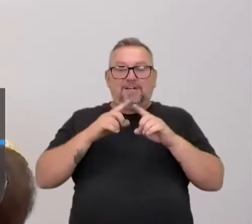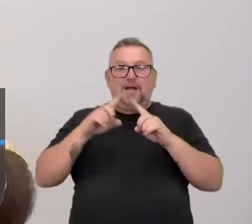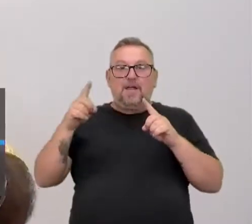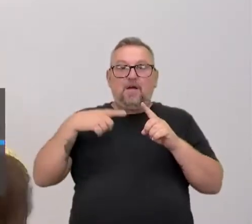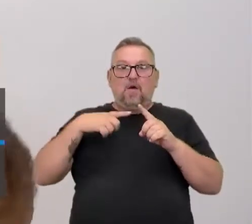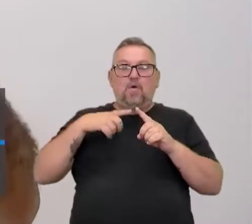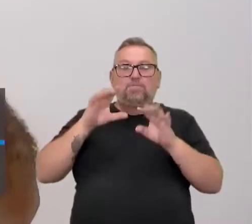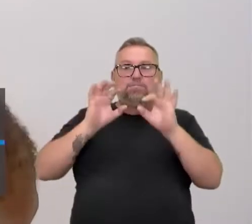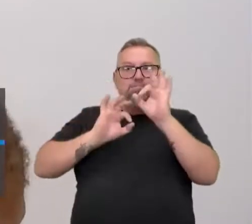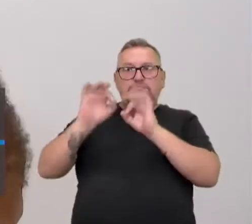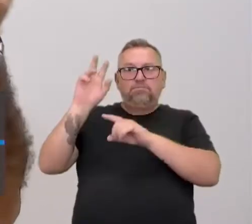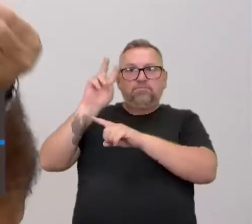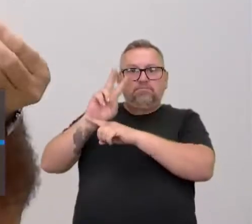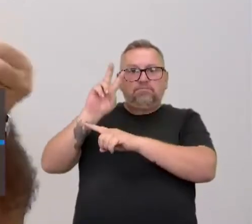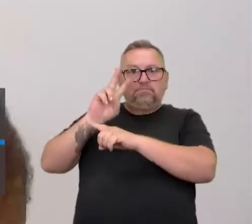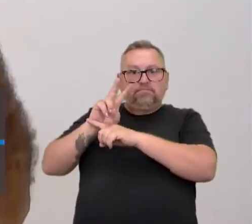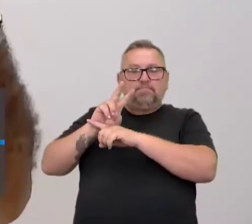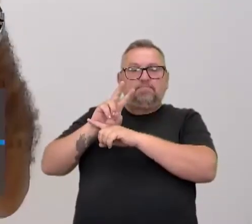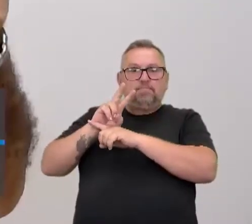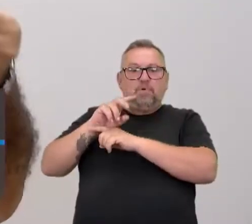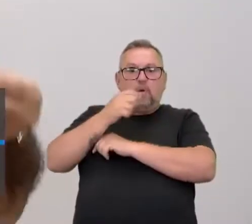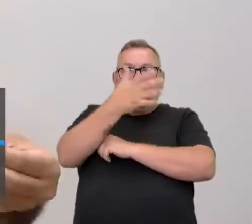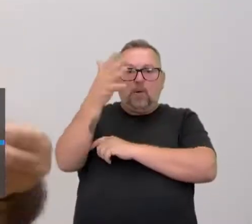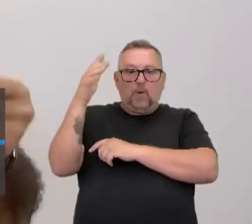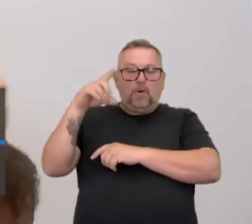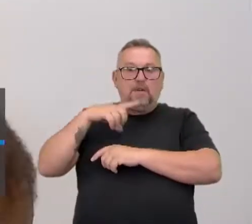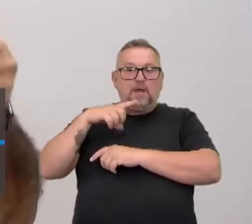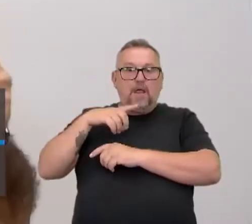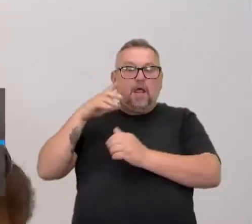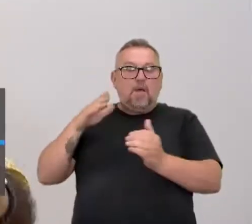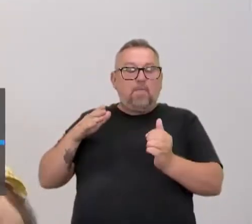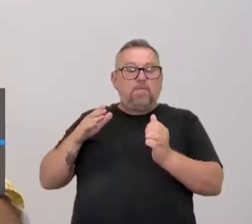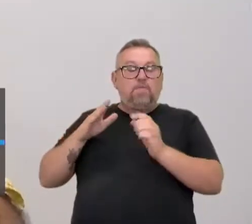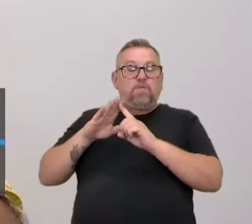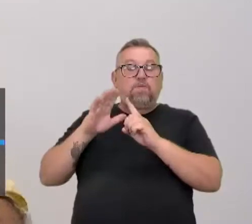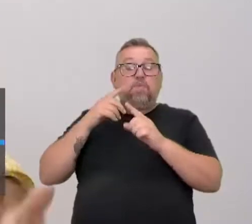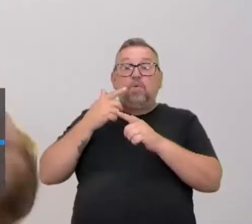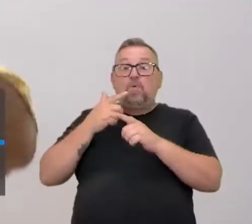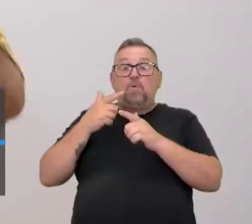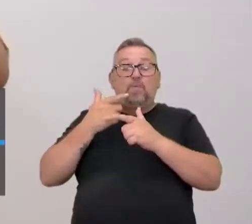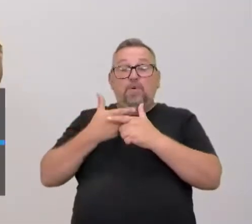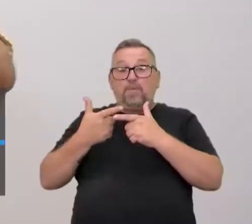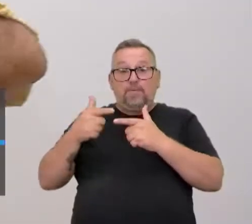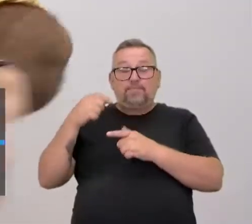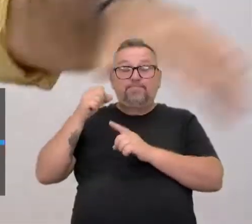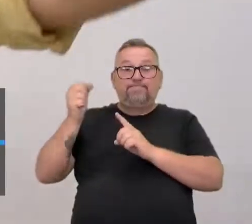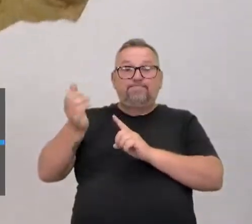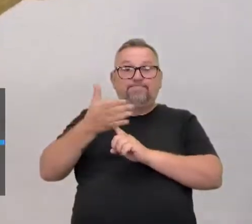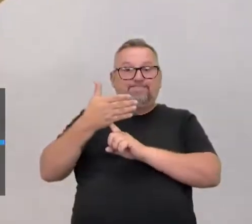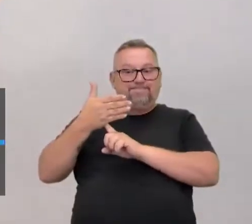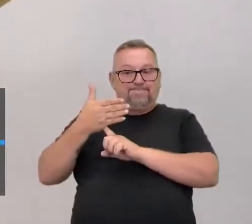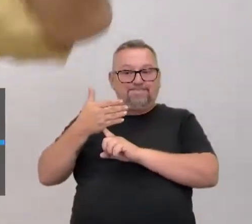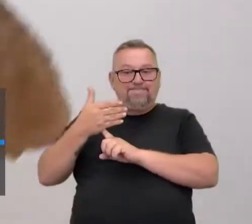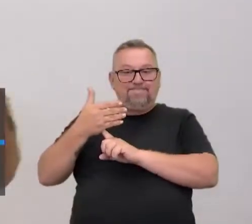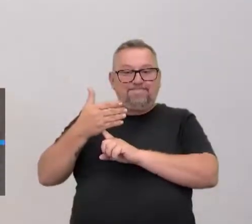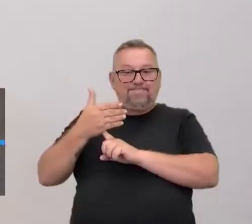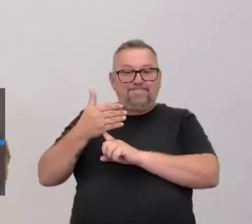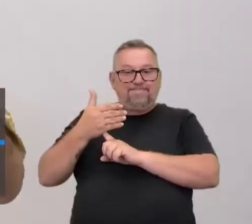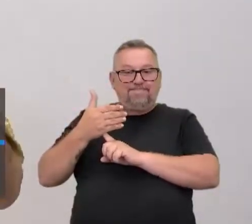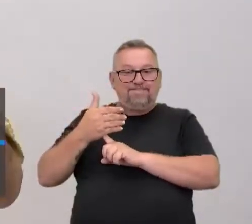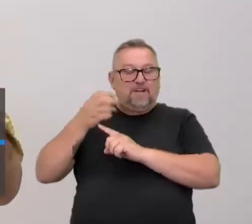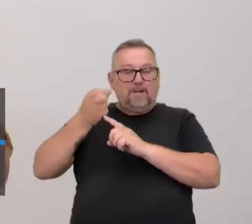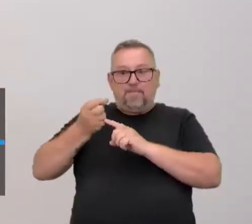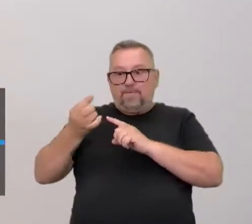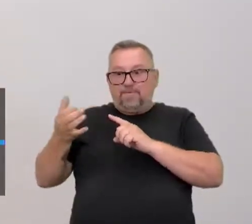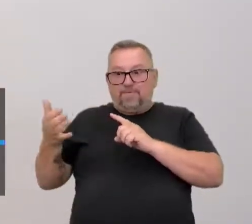domar a natureza. E aí você tem um impacto tecnológico e social muito profundo. Daria pano aqui para muita conversa, mas eu